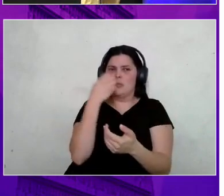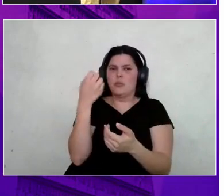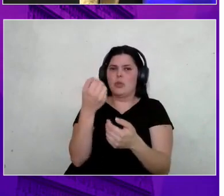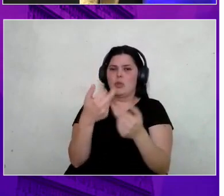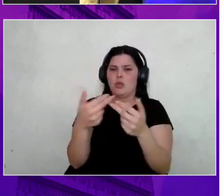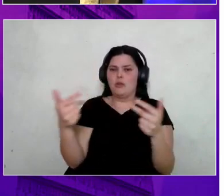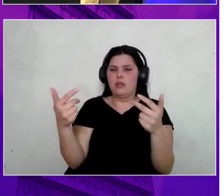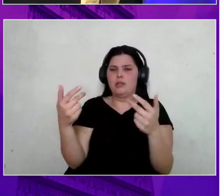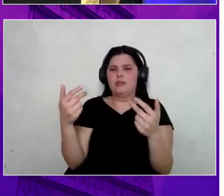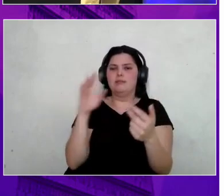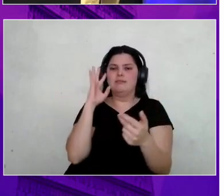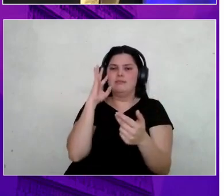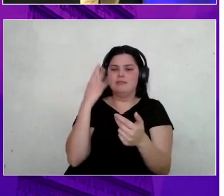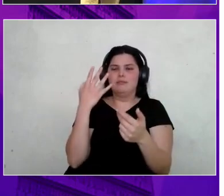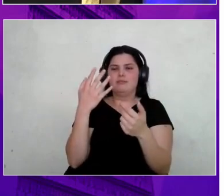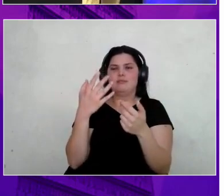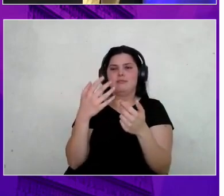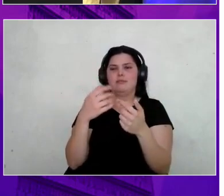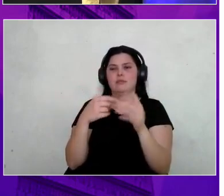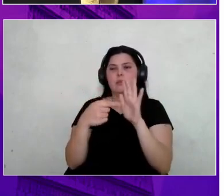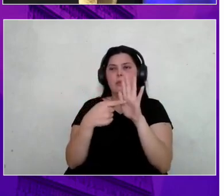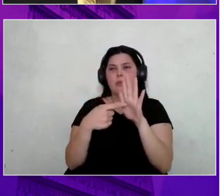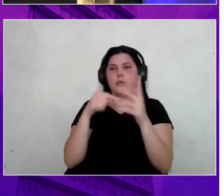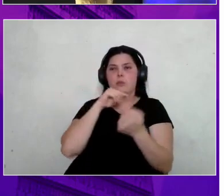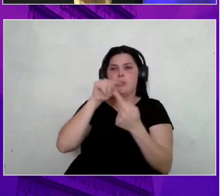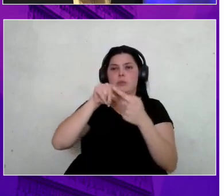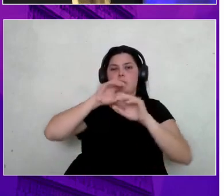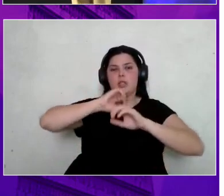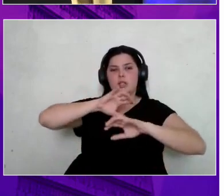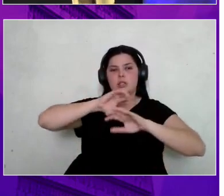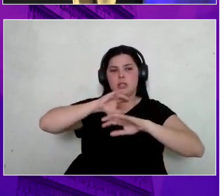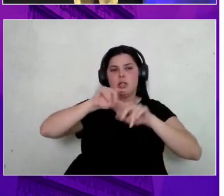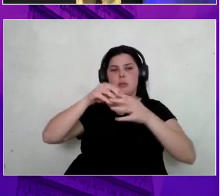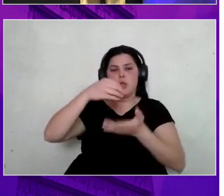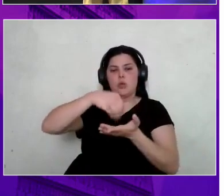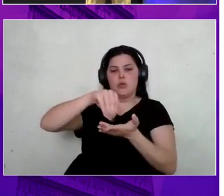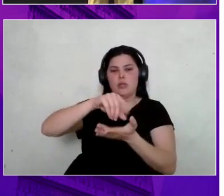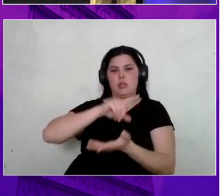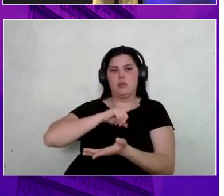forma e traz isso com esses ensinamentos que a notificação trouxe.